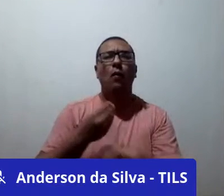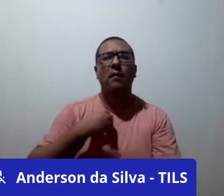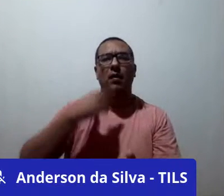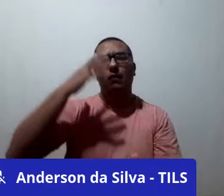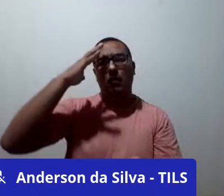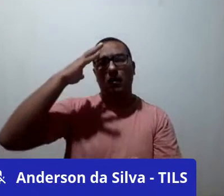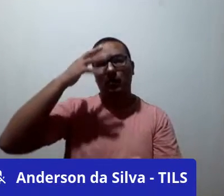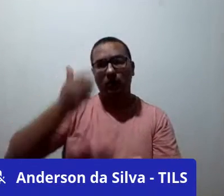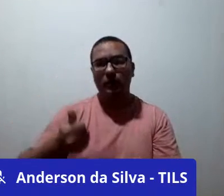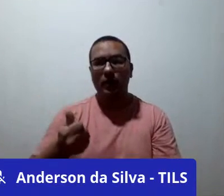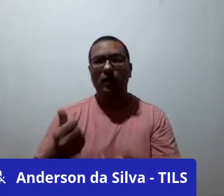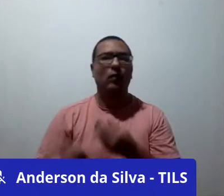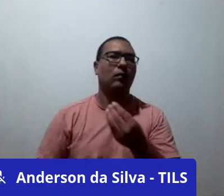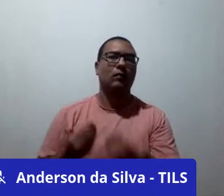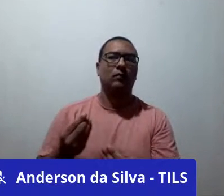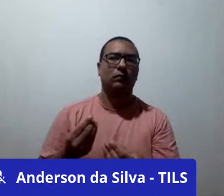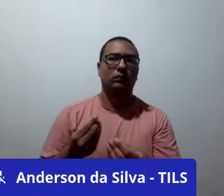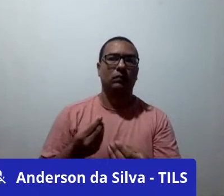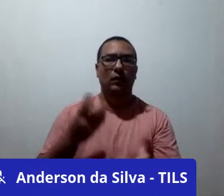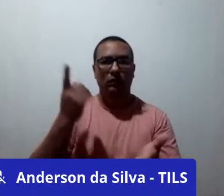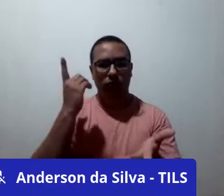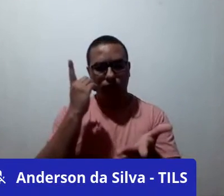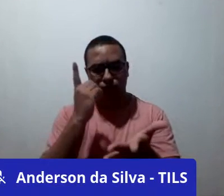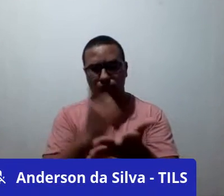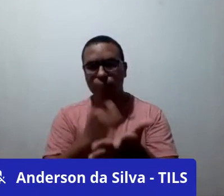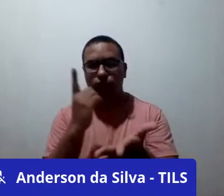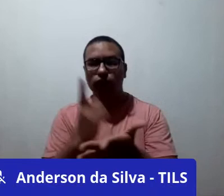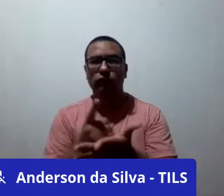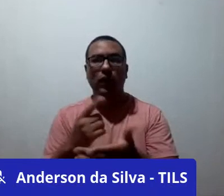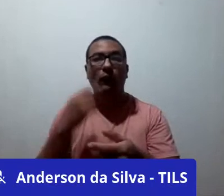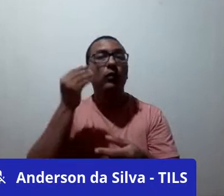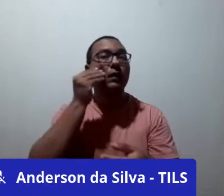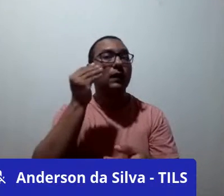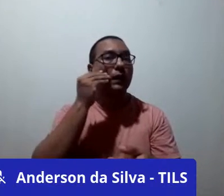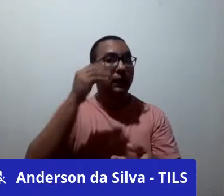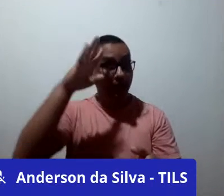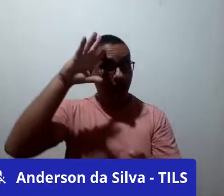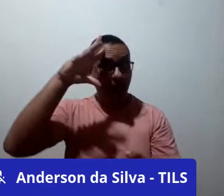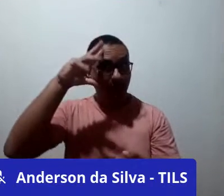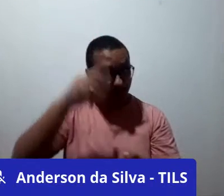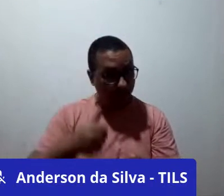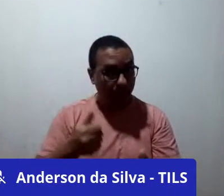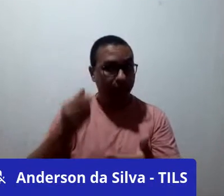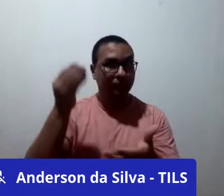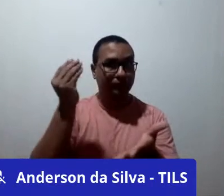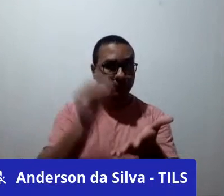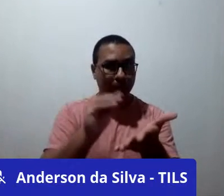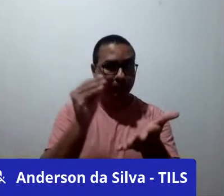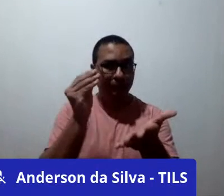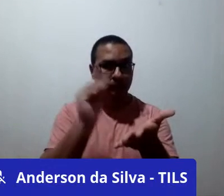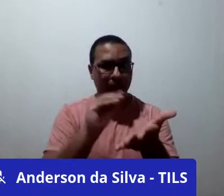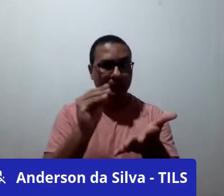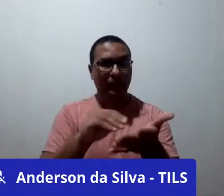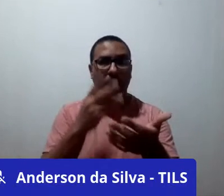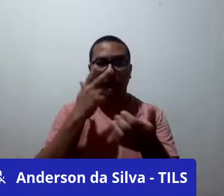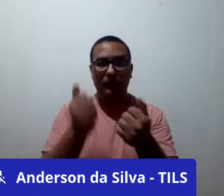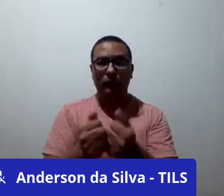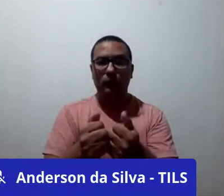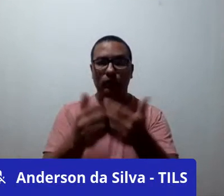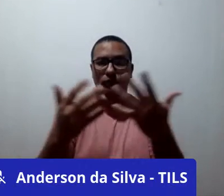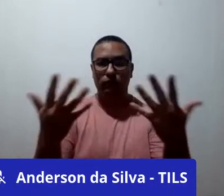forma como para o problema, eu vou buscar todas as soluções possíveis. Quer dizer, eu abro. Então, eu vou